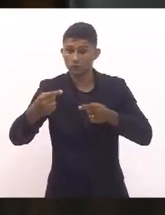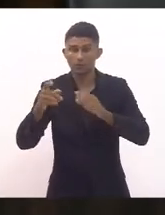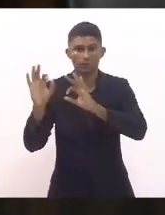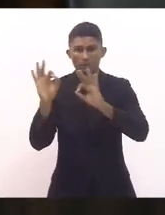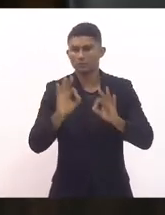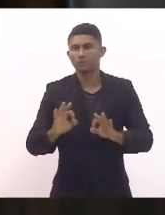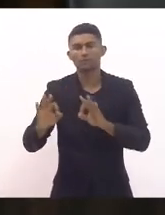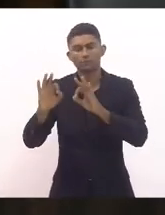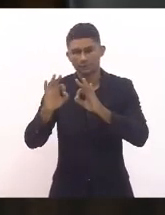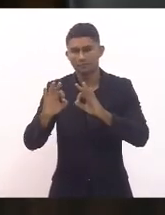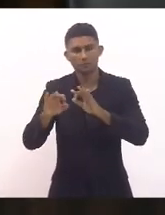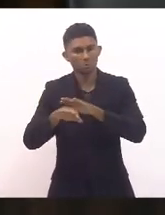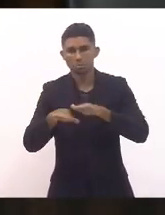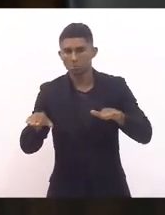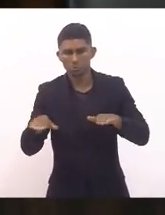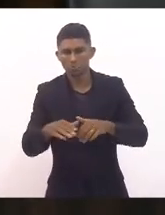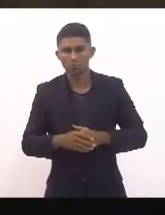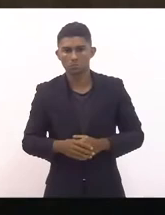quem queira discutir.